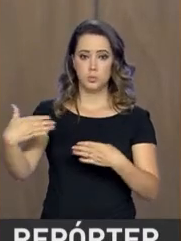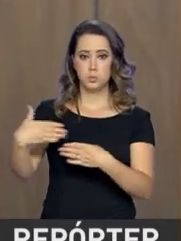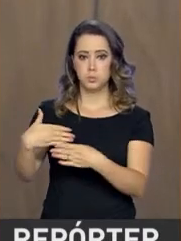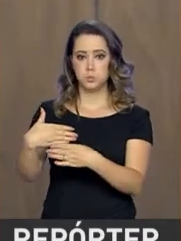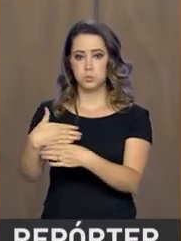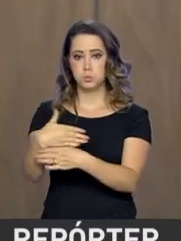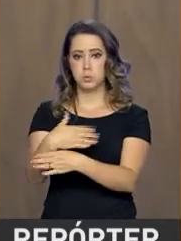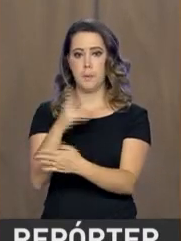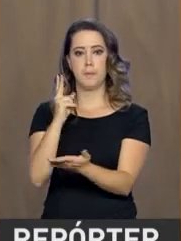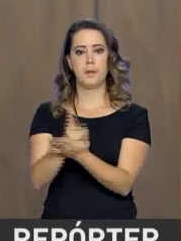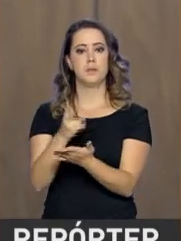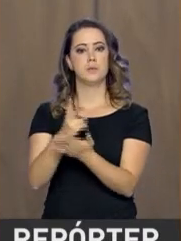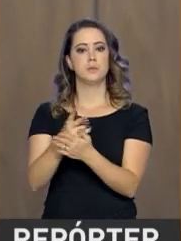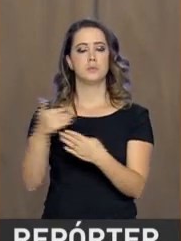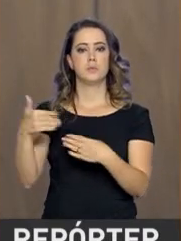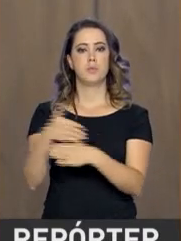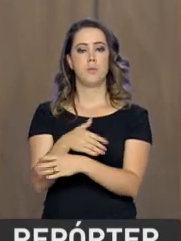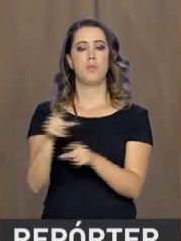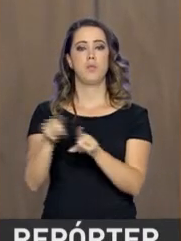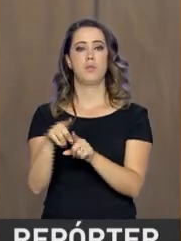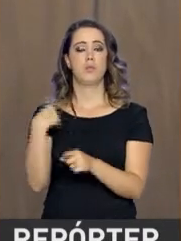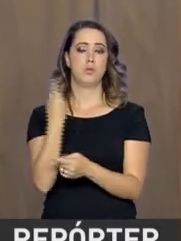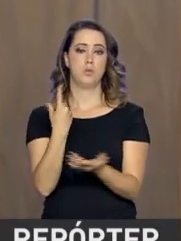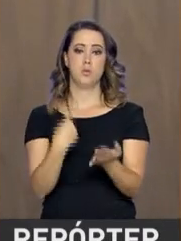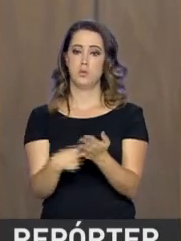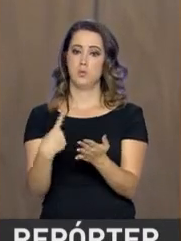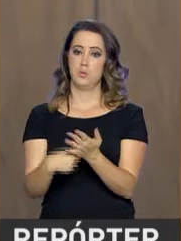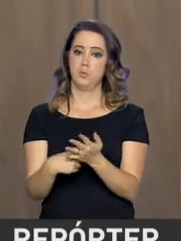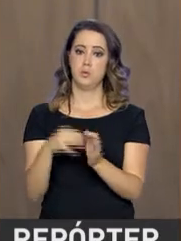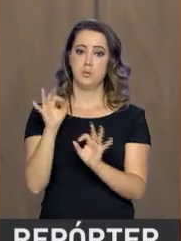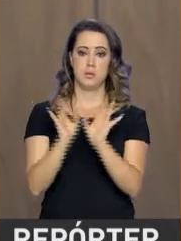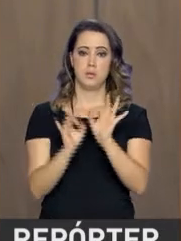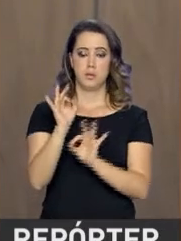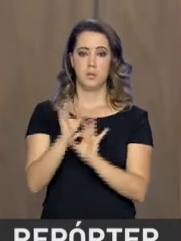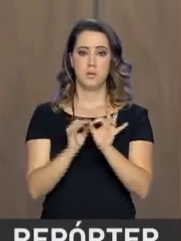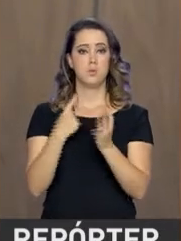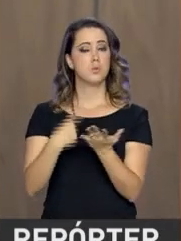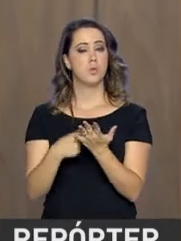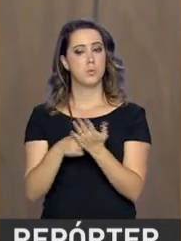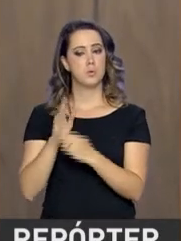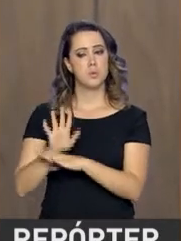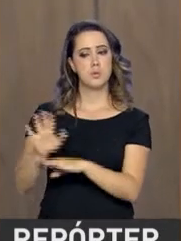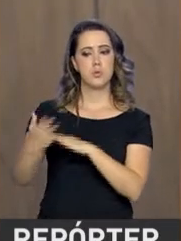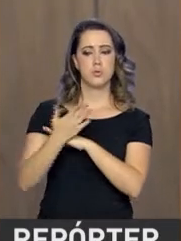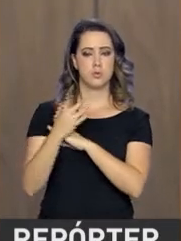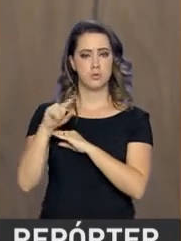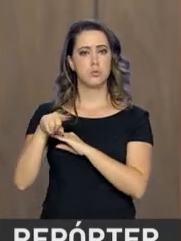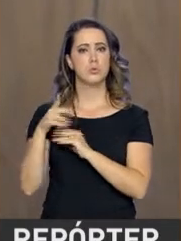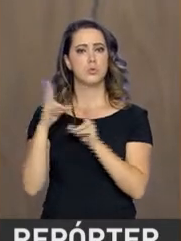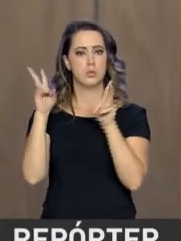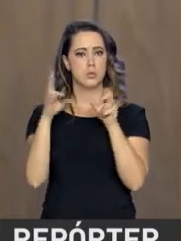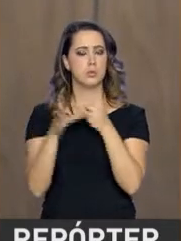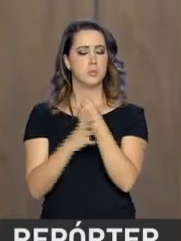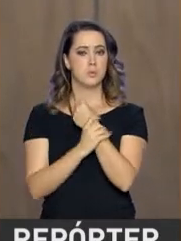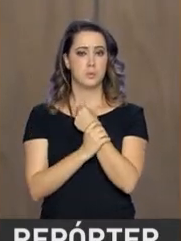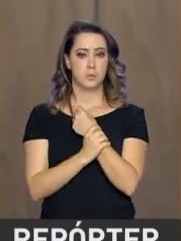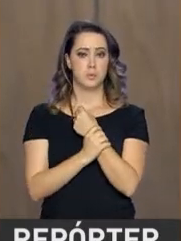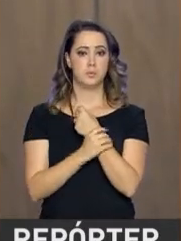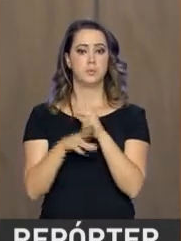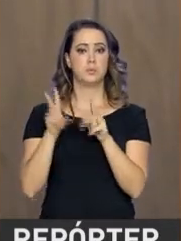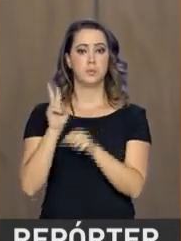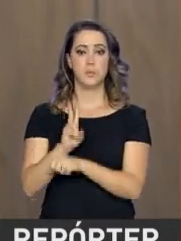cooperamos e acertamos incrementar essa cooperação em temas como segurança